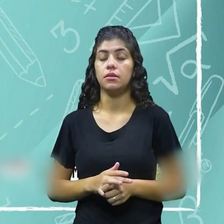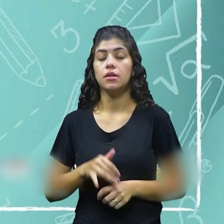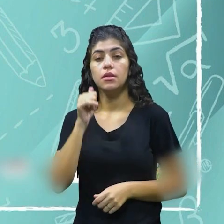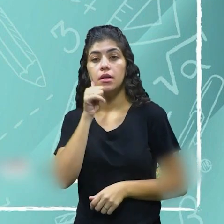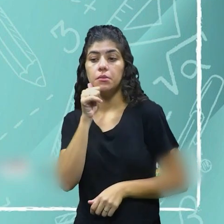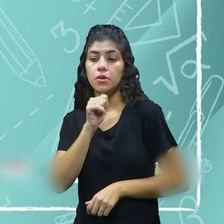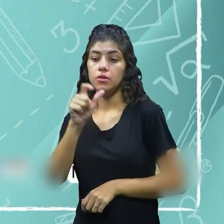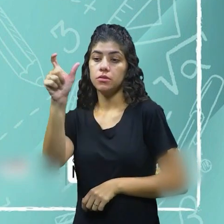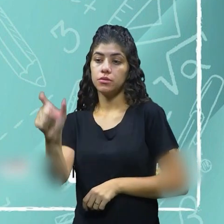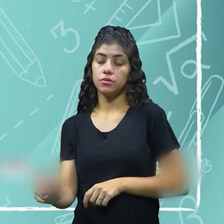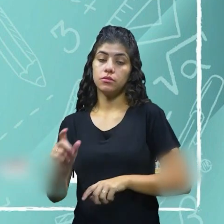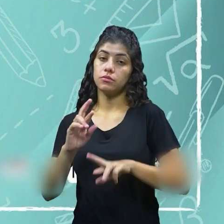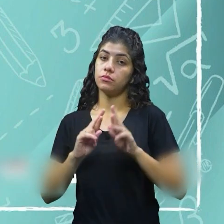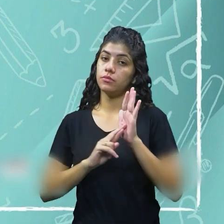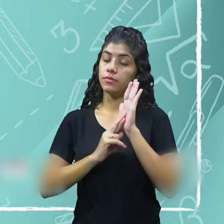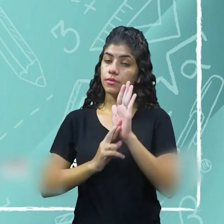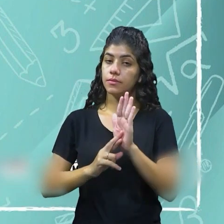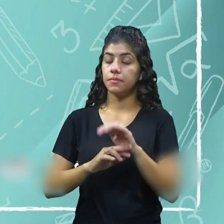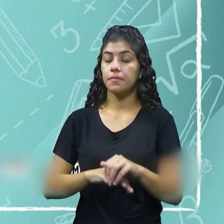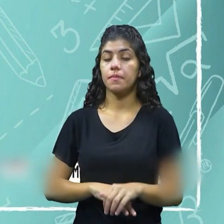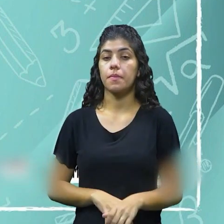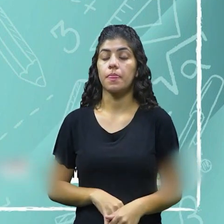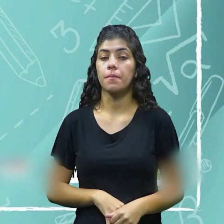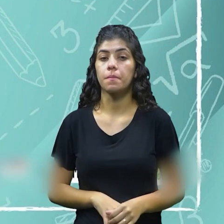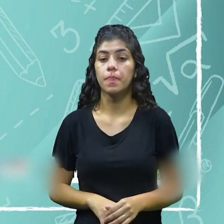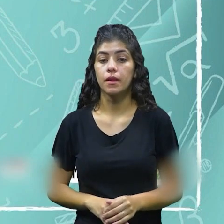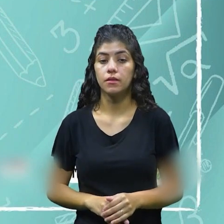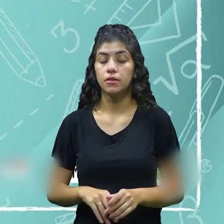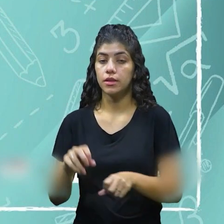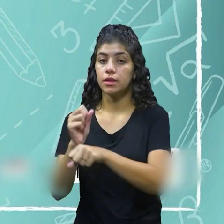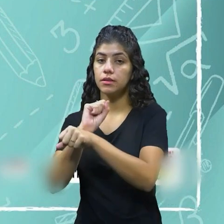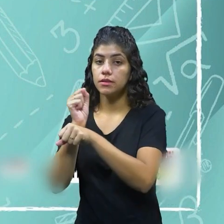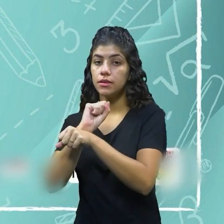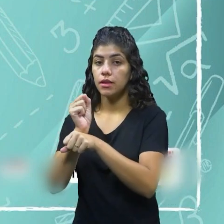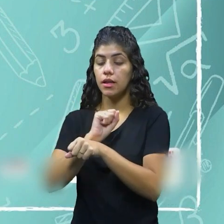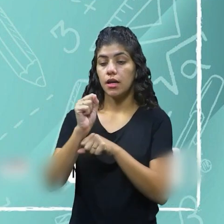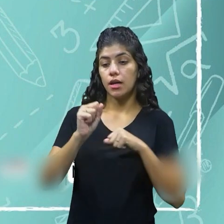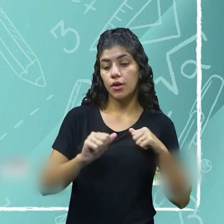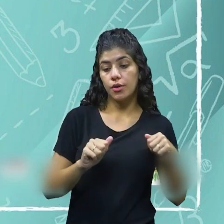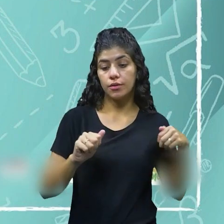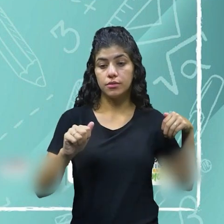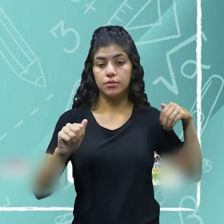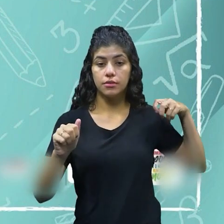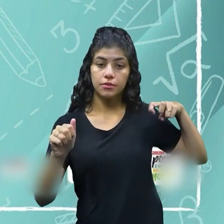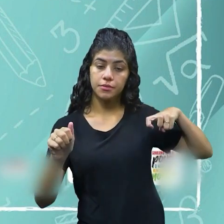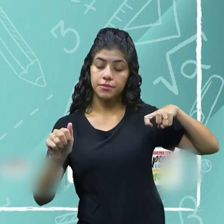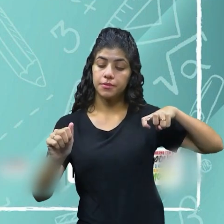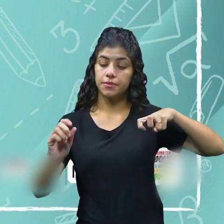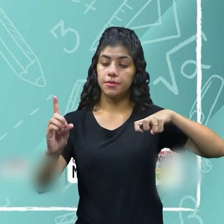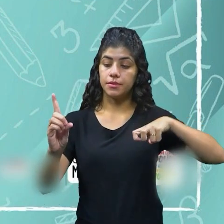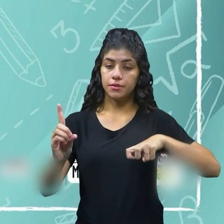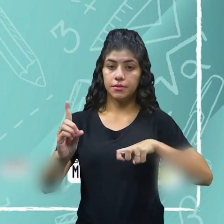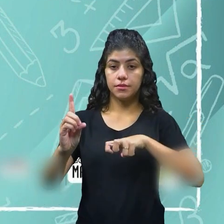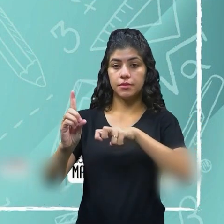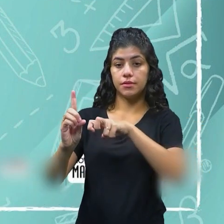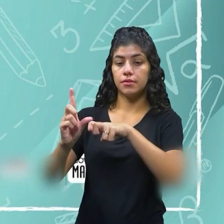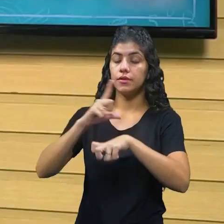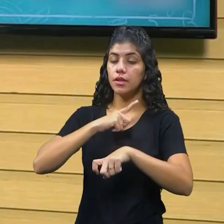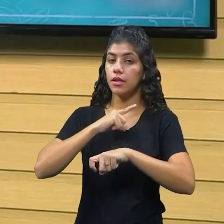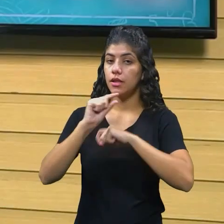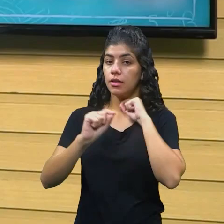B, como referencial. Então, à medida que esse carrinho se movimenta em direção a essa moça, você tem o